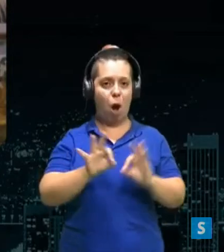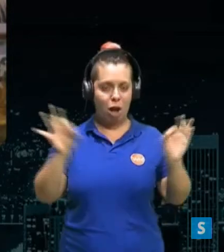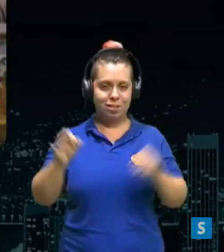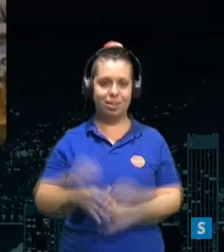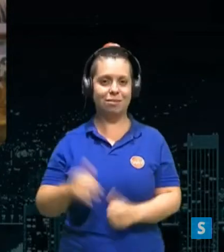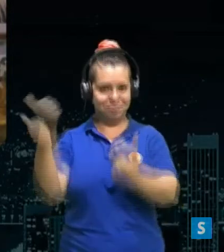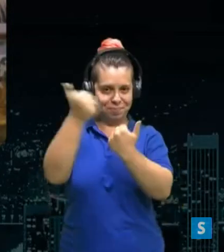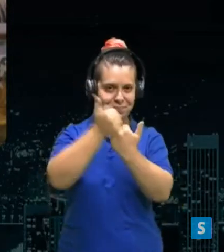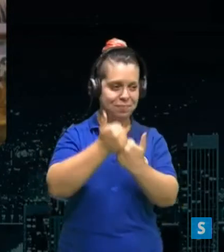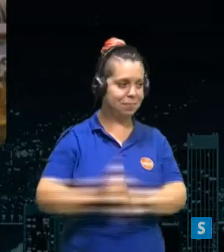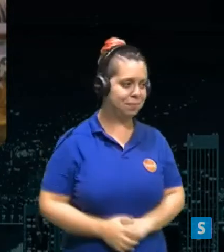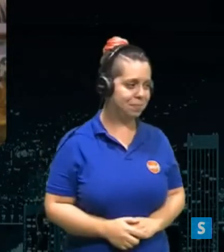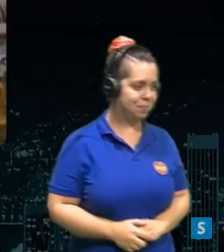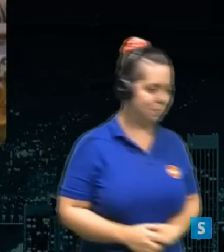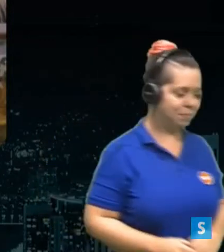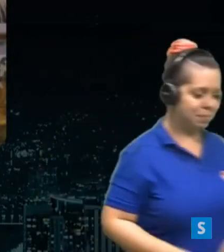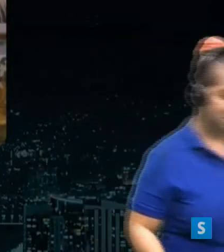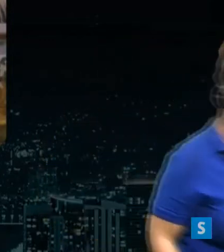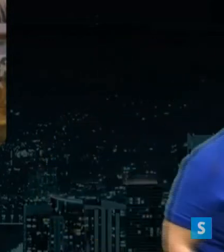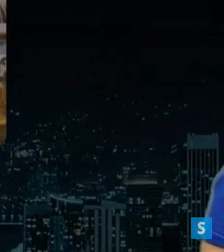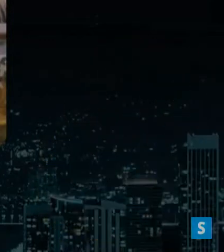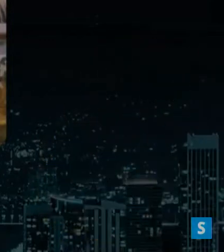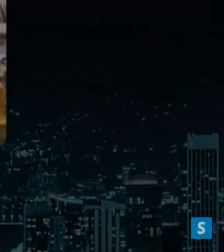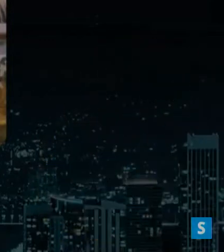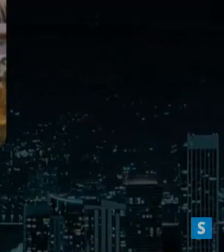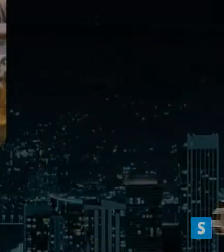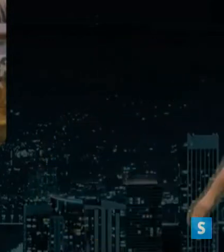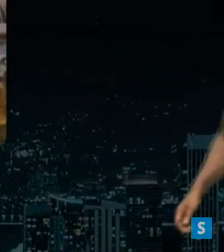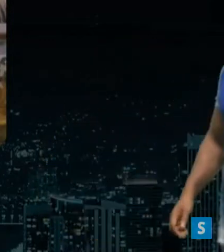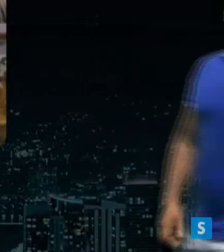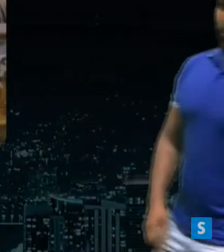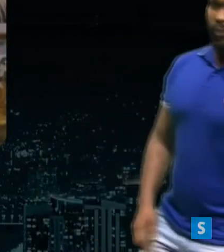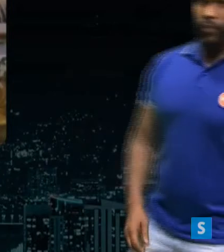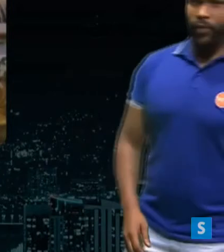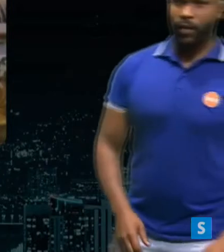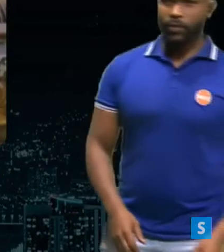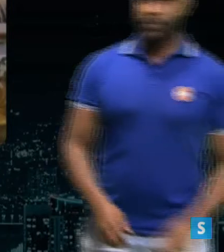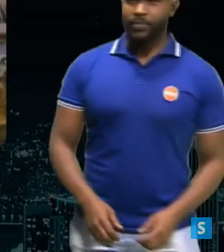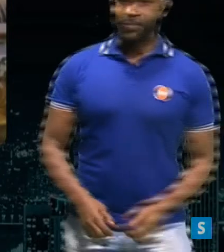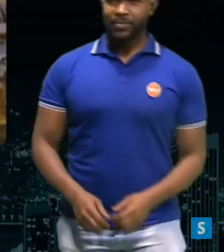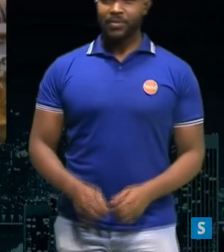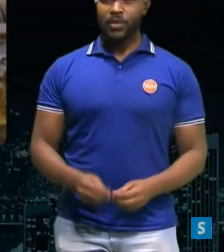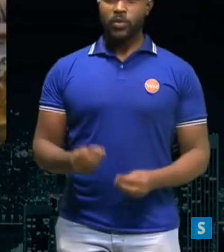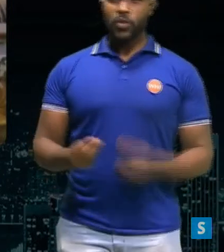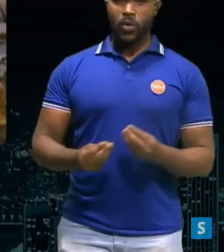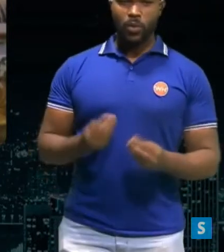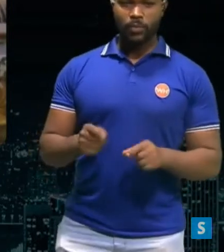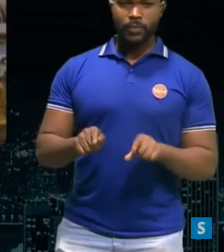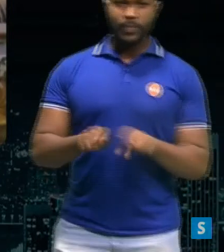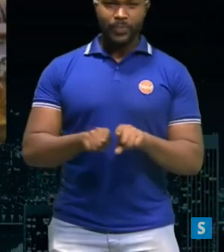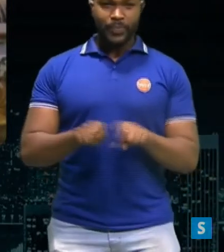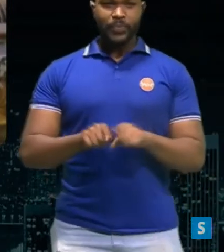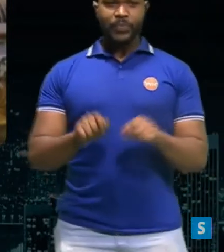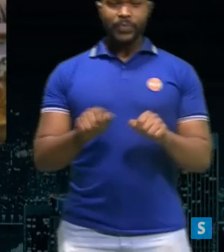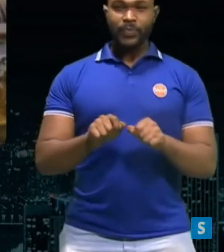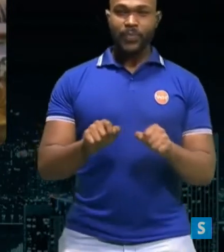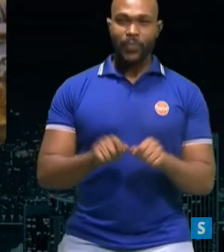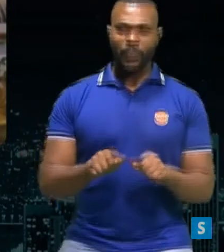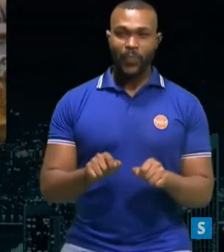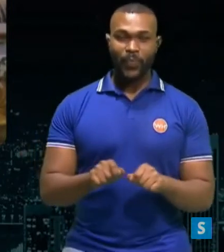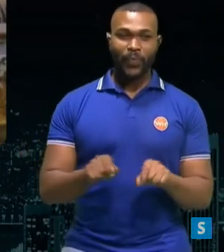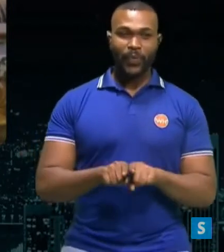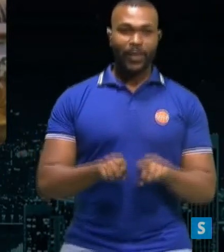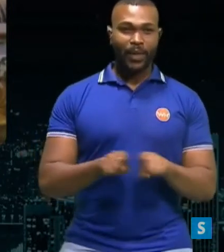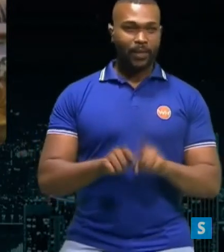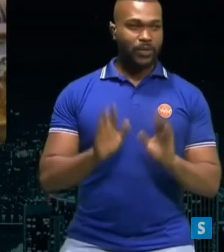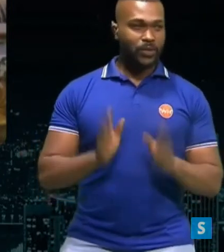E aí o nado contra Que tipo de papel vocês tem a